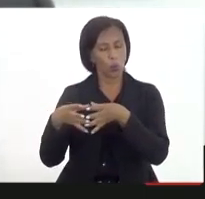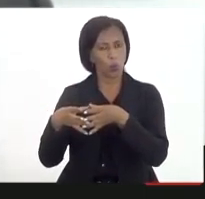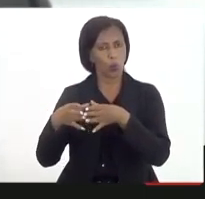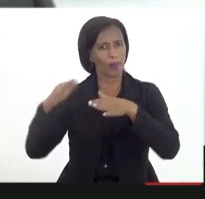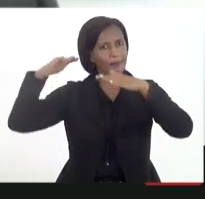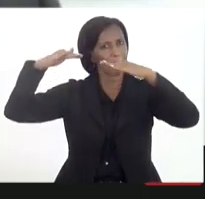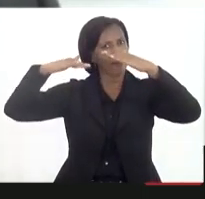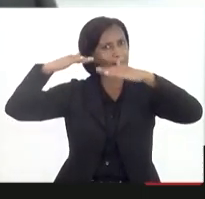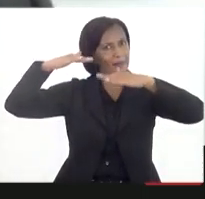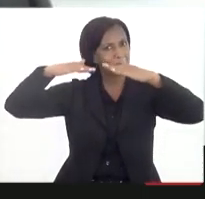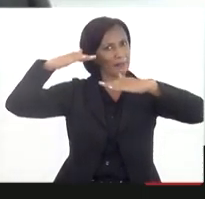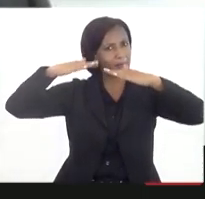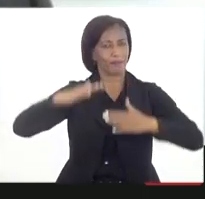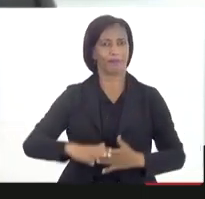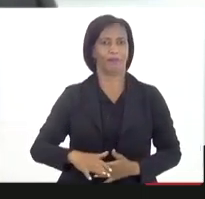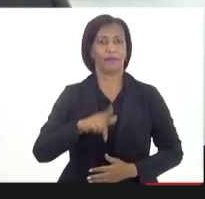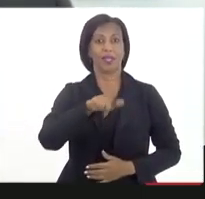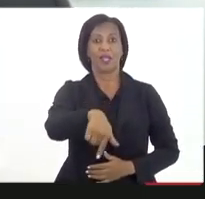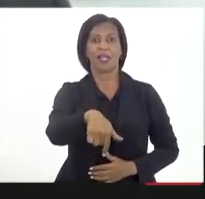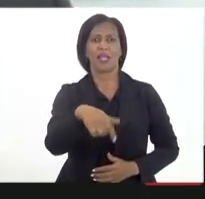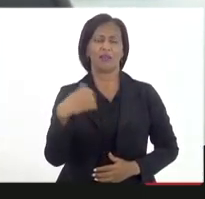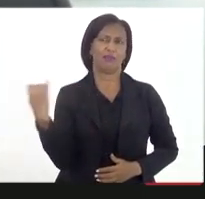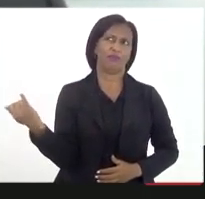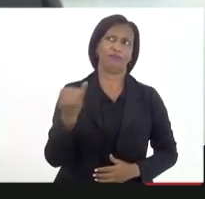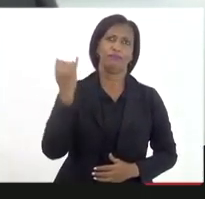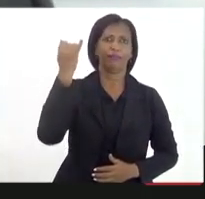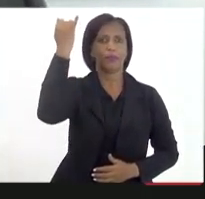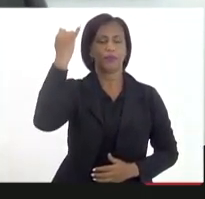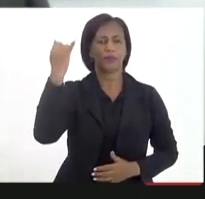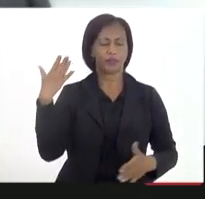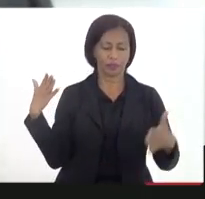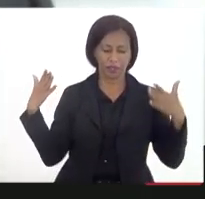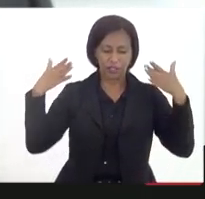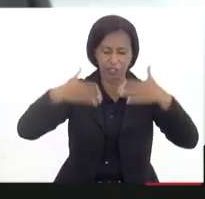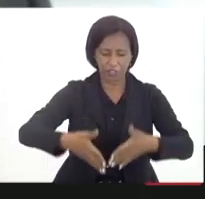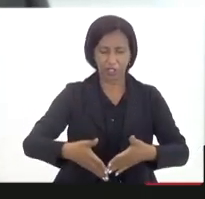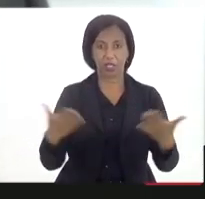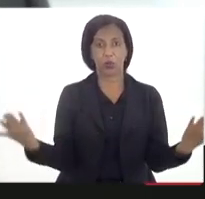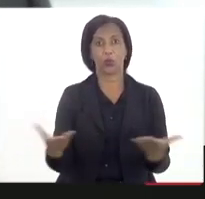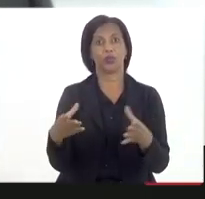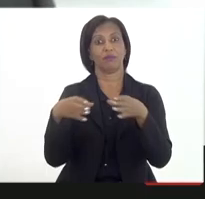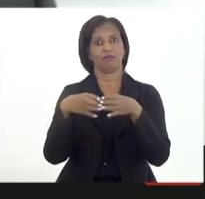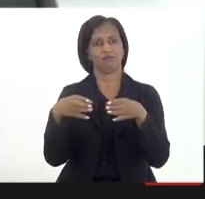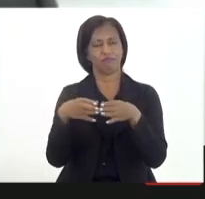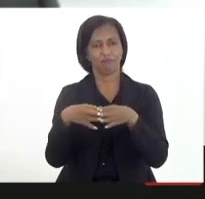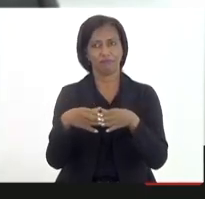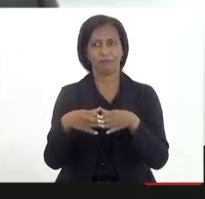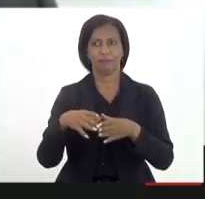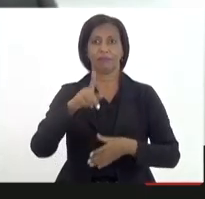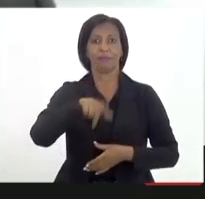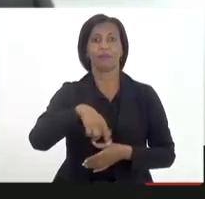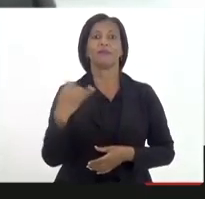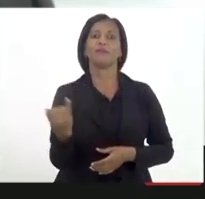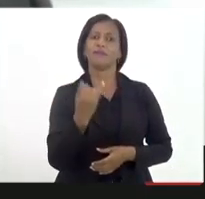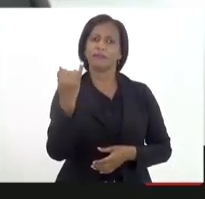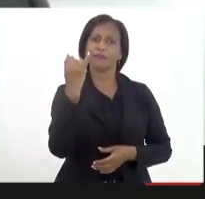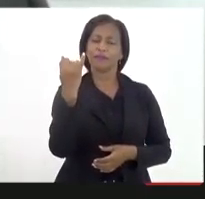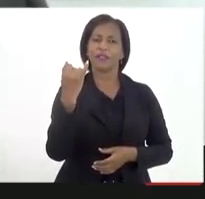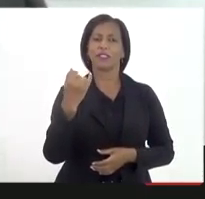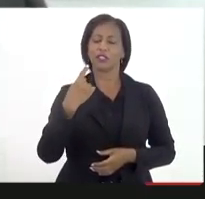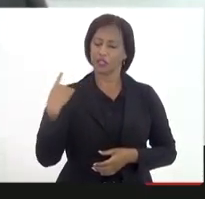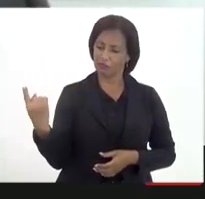nesse patamar então é fundamental independente do resultado e a gente Chegue aqui nessa comissão mas é importante que a gente de